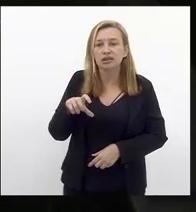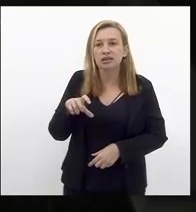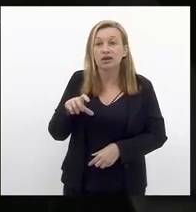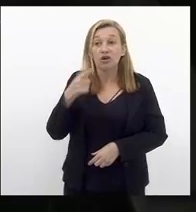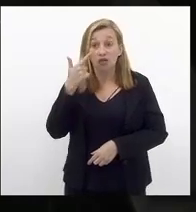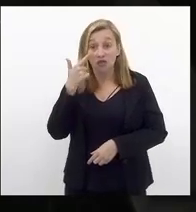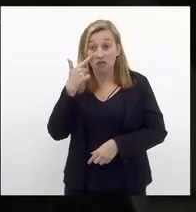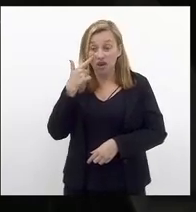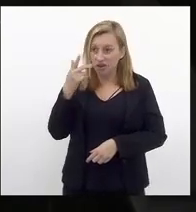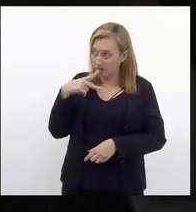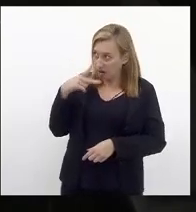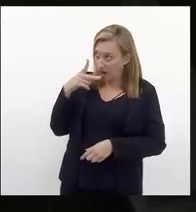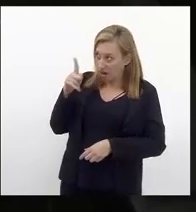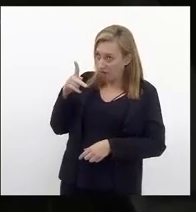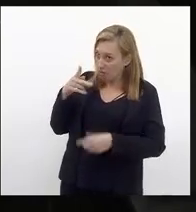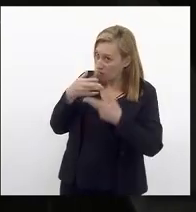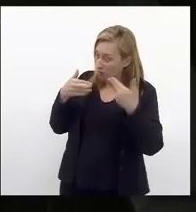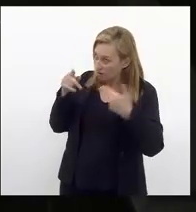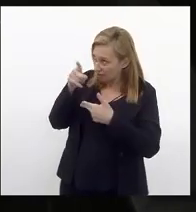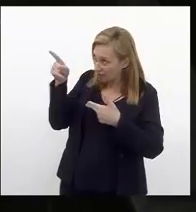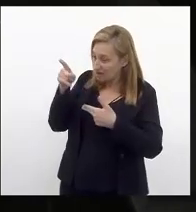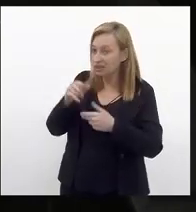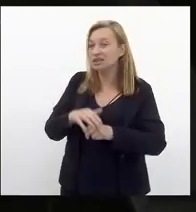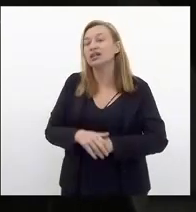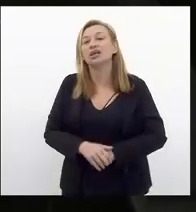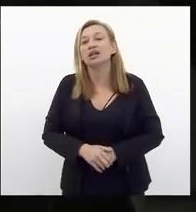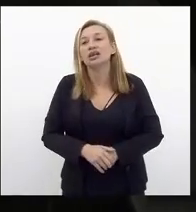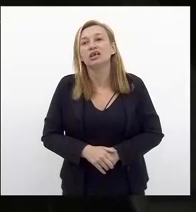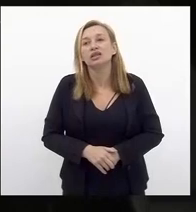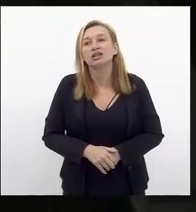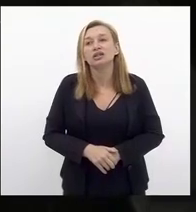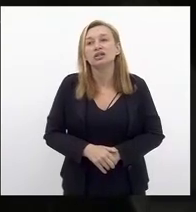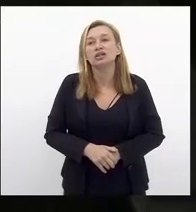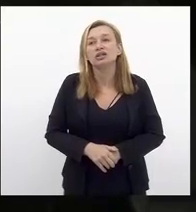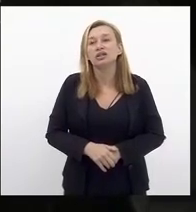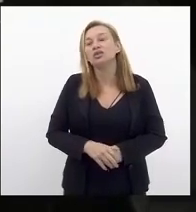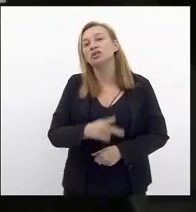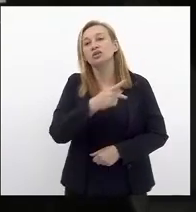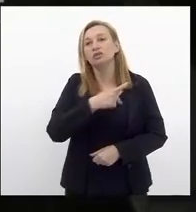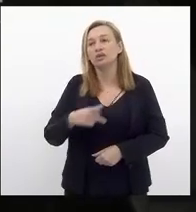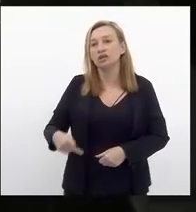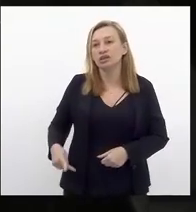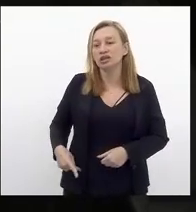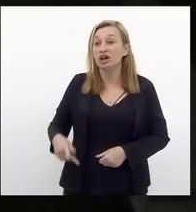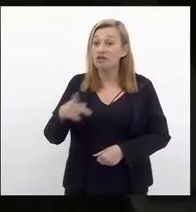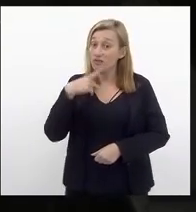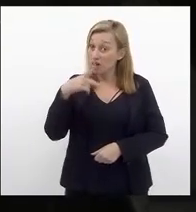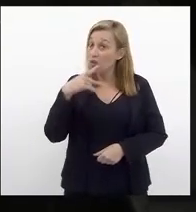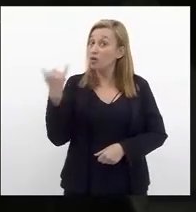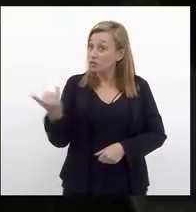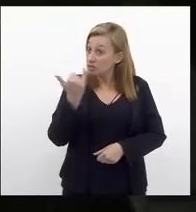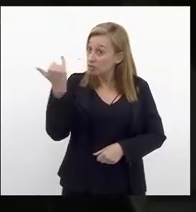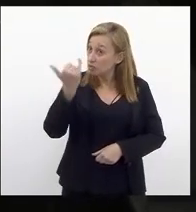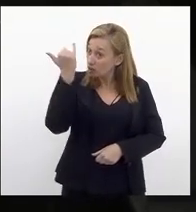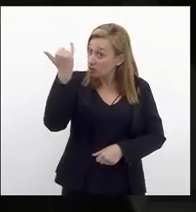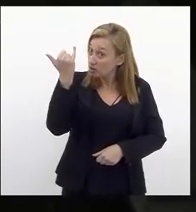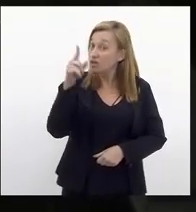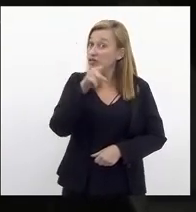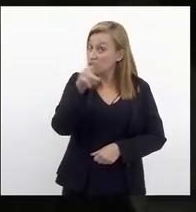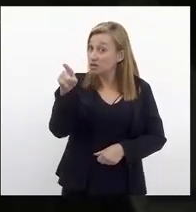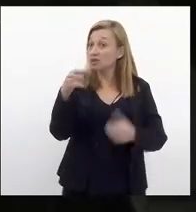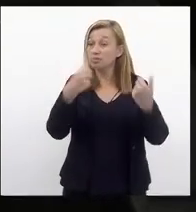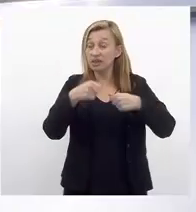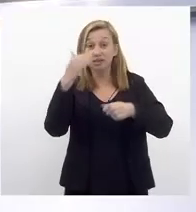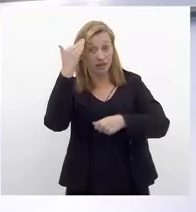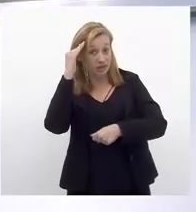e olha só deixa eu falar uma coisa para vocês o presidente falou uma coisa muito importante Vocês